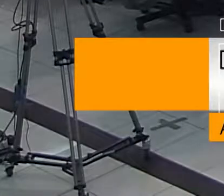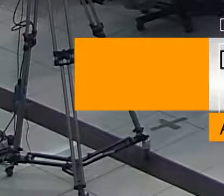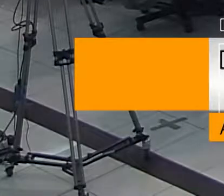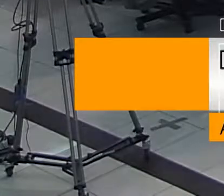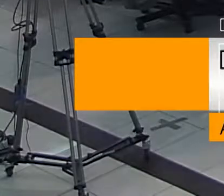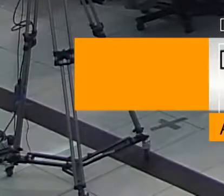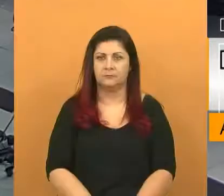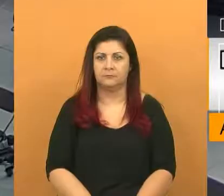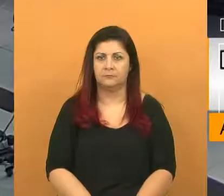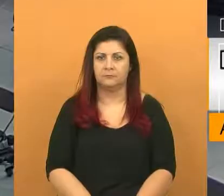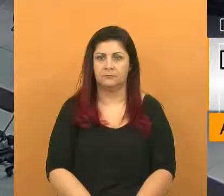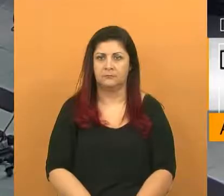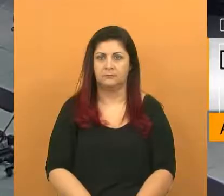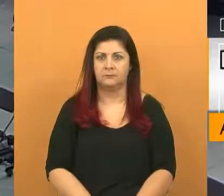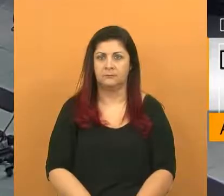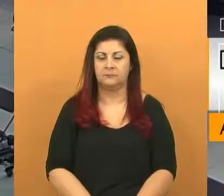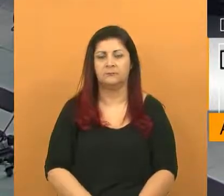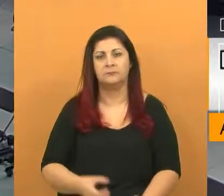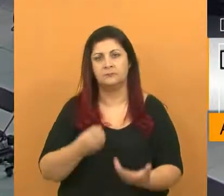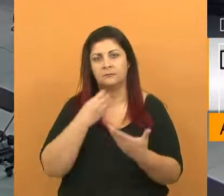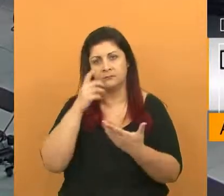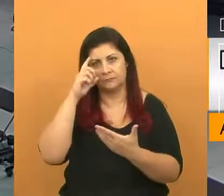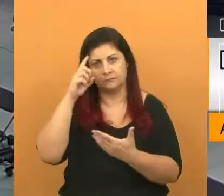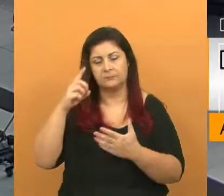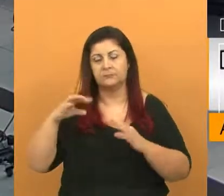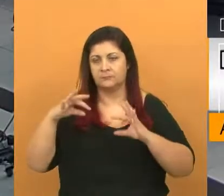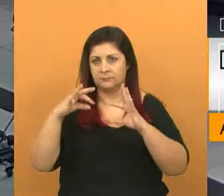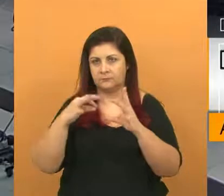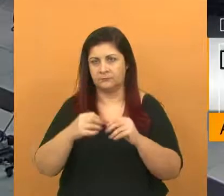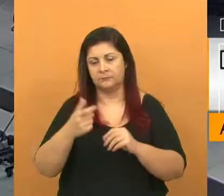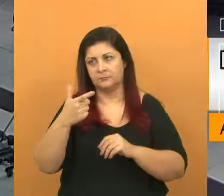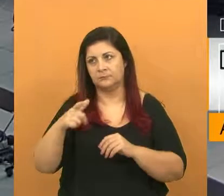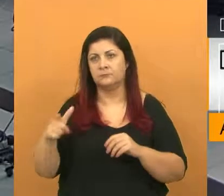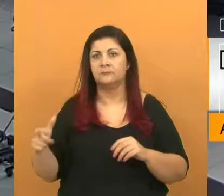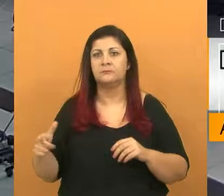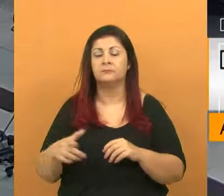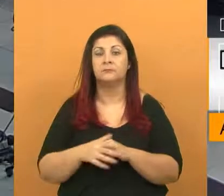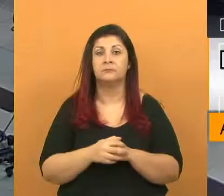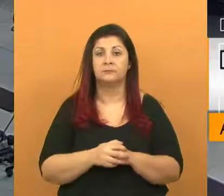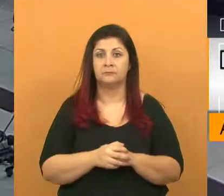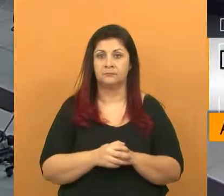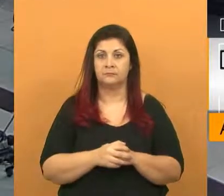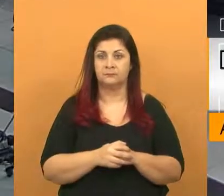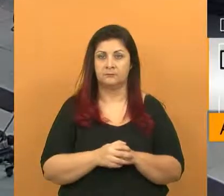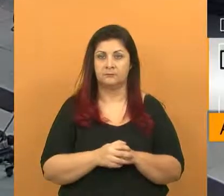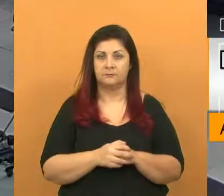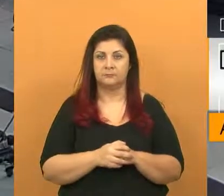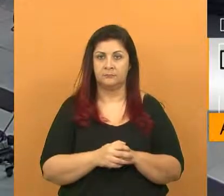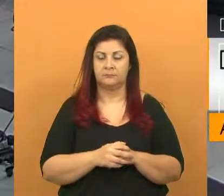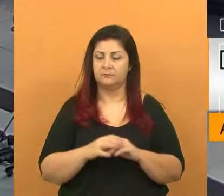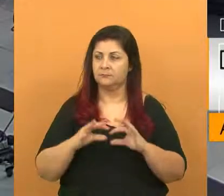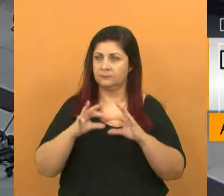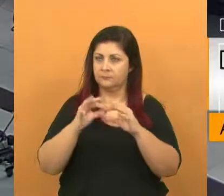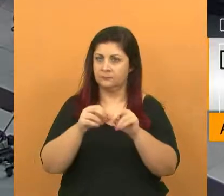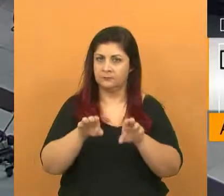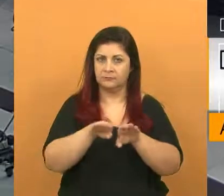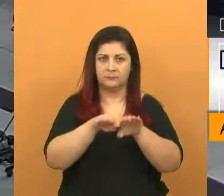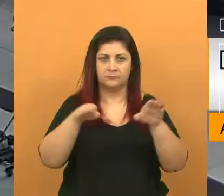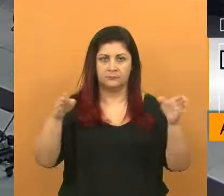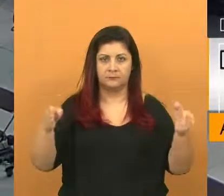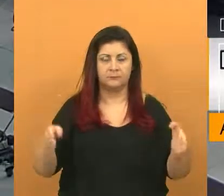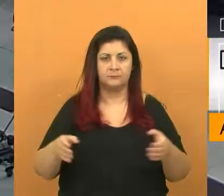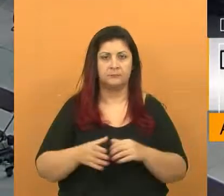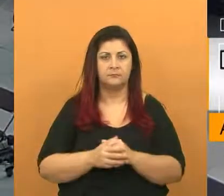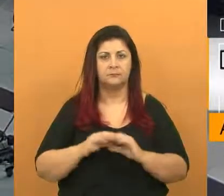cumprimentando a todos novamente brilhando vereadora presidente dessa casa lucimar ponciano membros da mesa do tramar se a